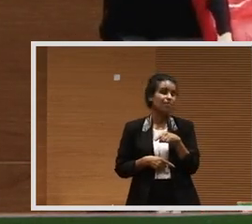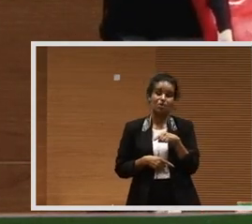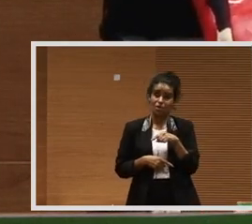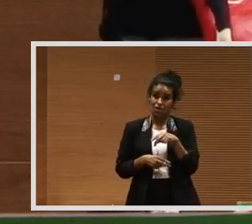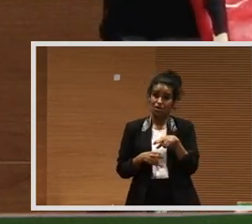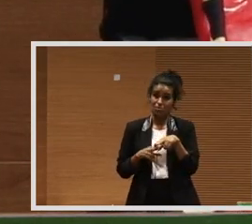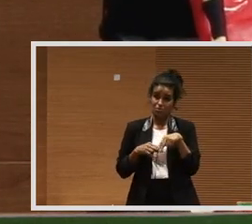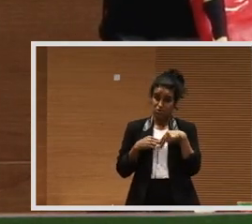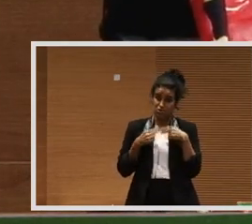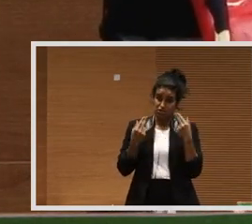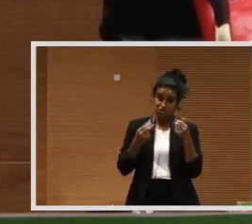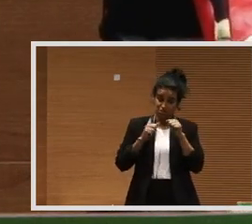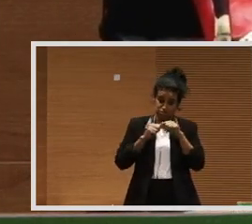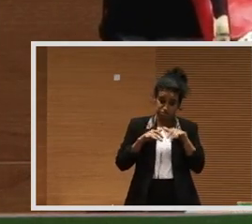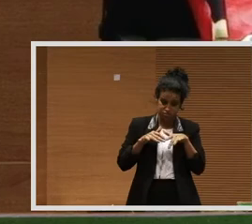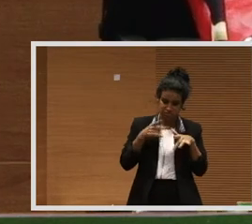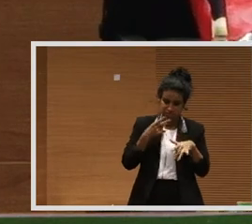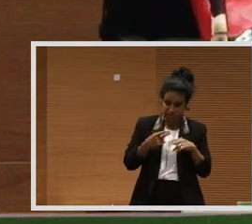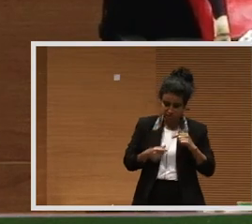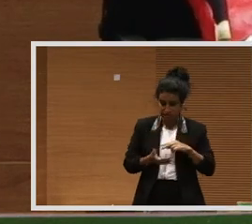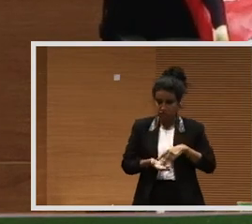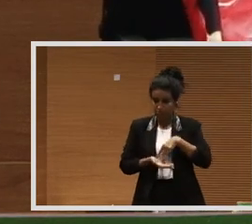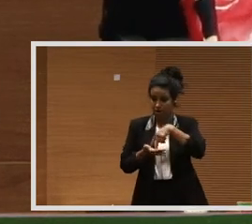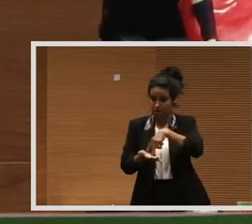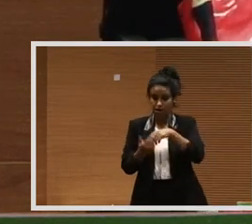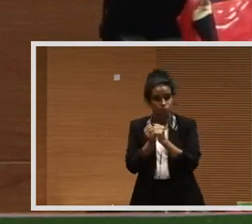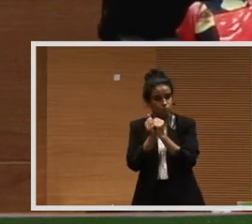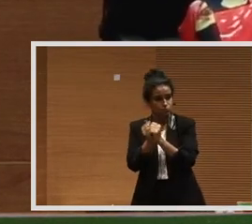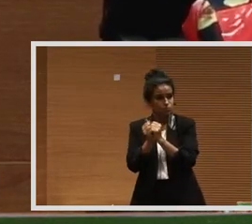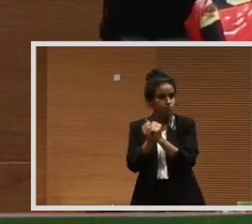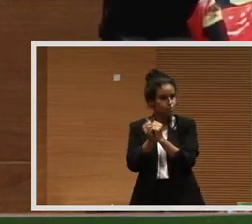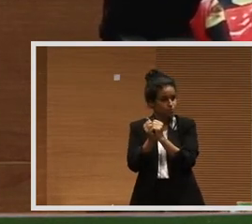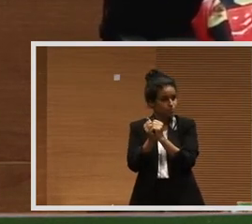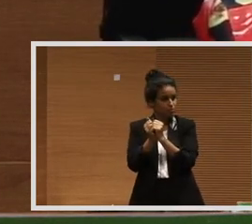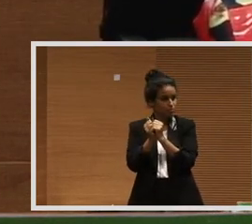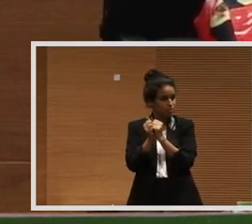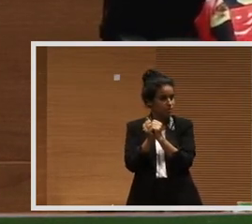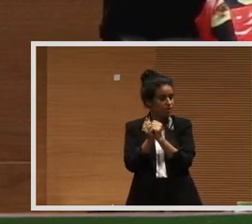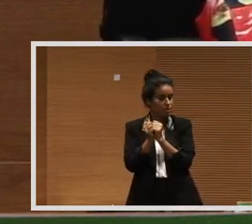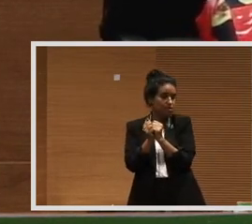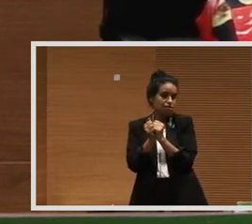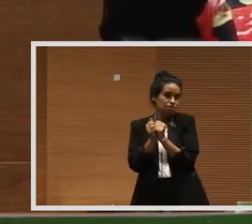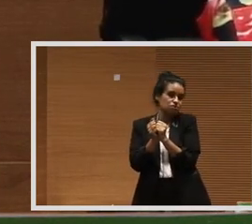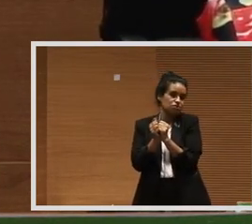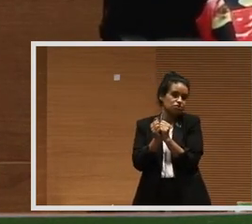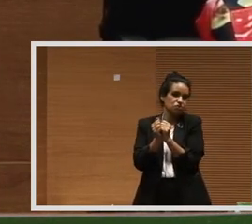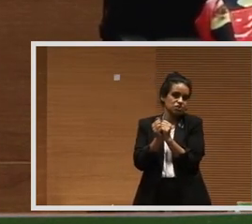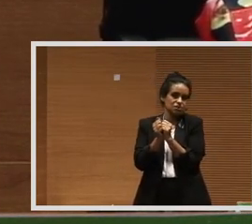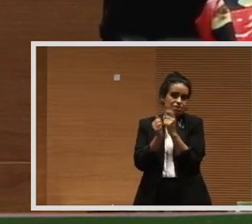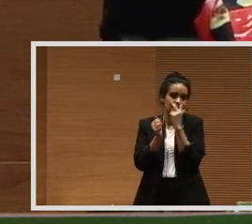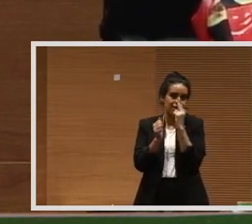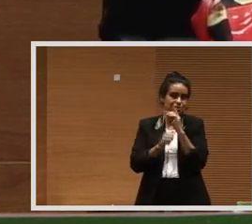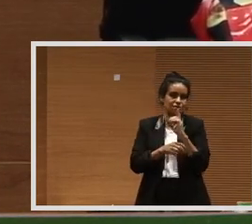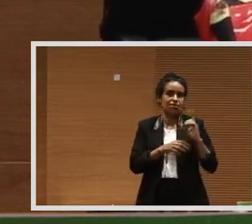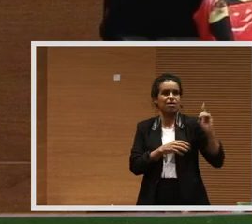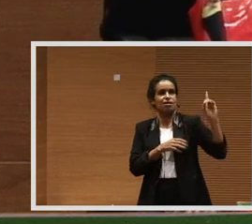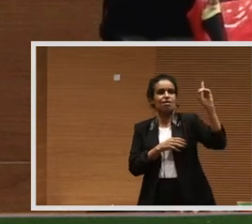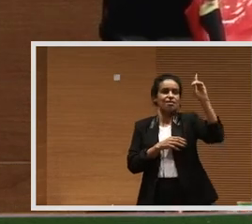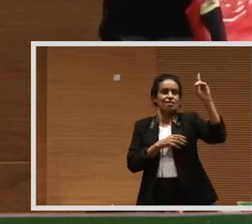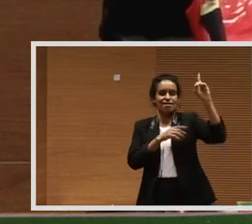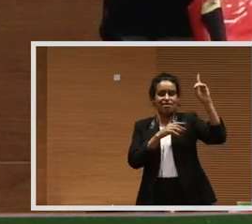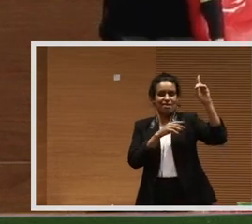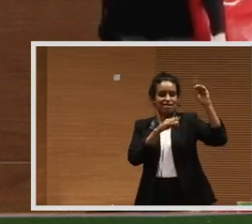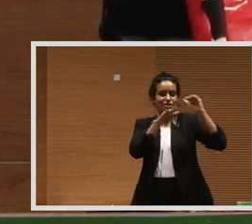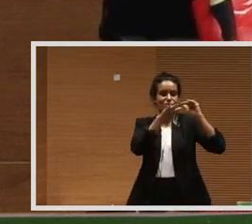centro de escola, está na rede. Quer dizer, se você não está ali, junto, né? Você não deixa de ser Deus. Lá, se